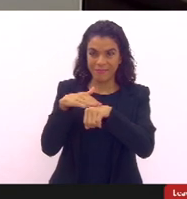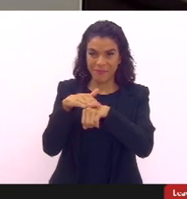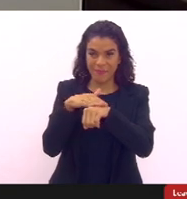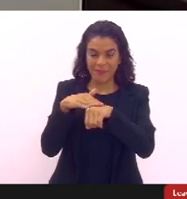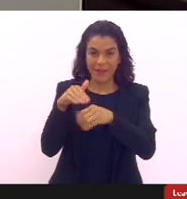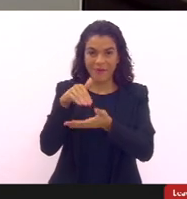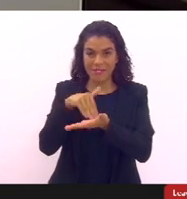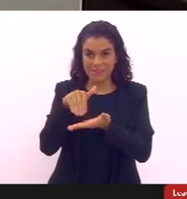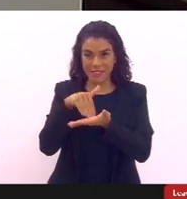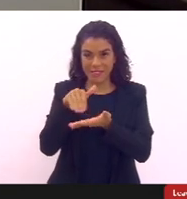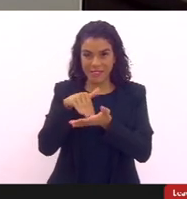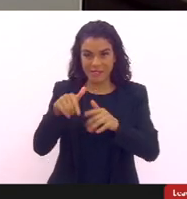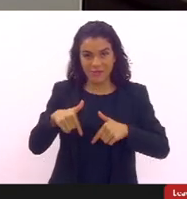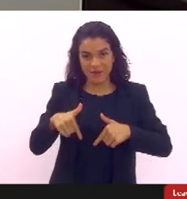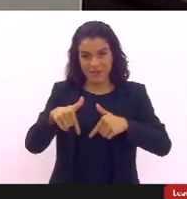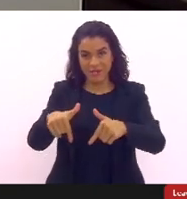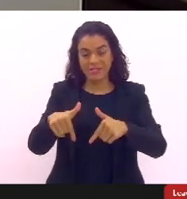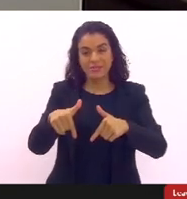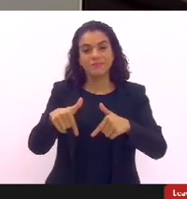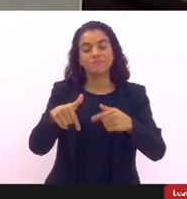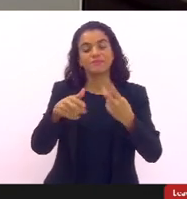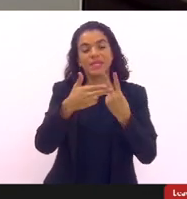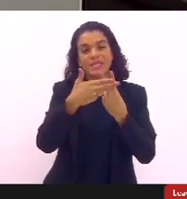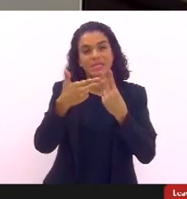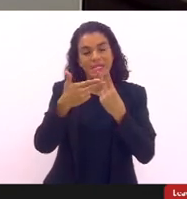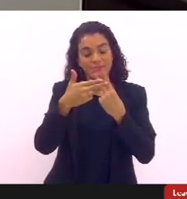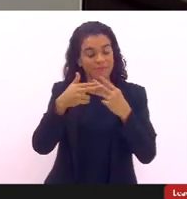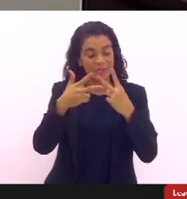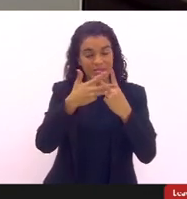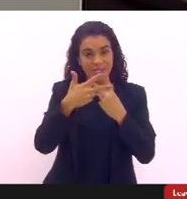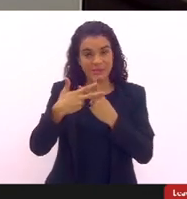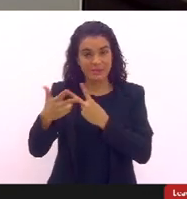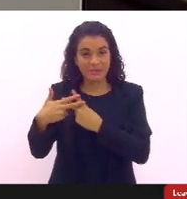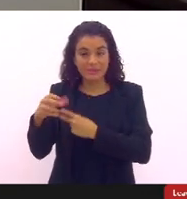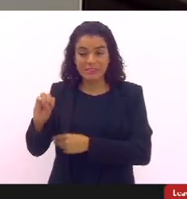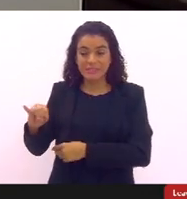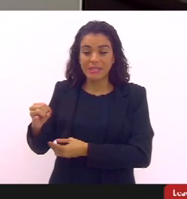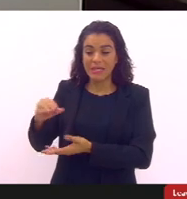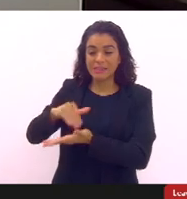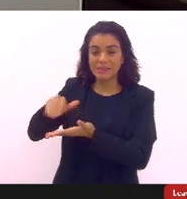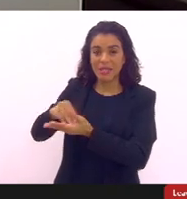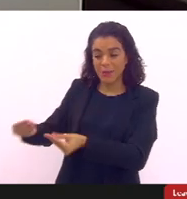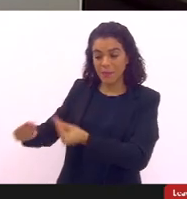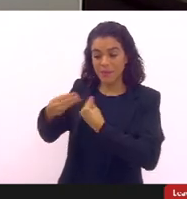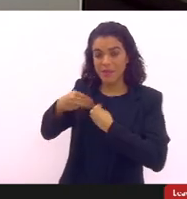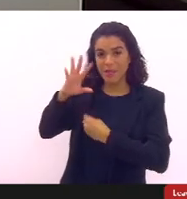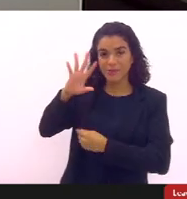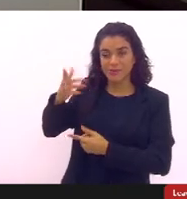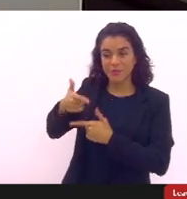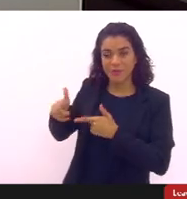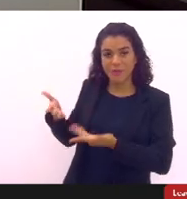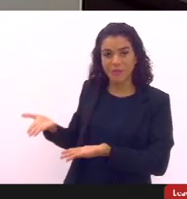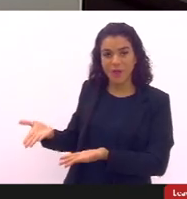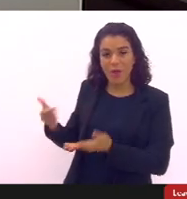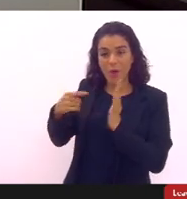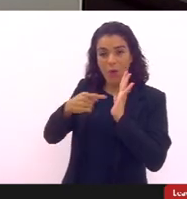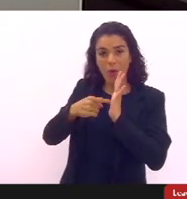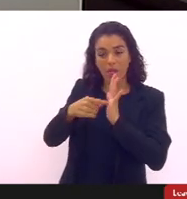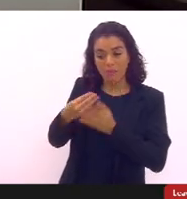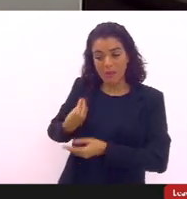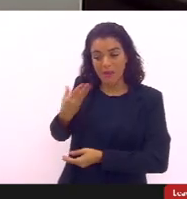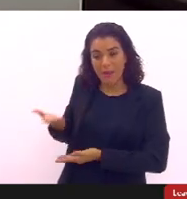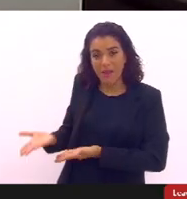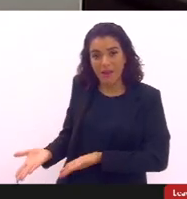com a Secretaria de Assuntos Penitenciários, sem a Secretaria trazer a solução desse problema, que o equipamento está lá. O equipamento